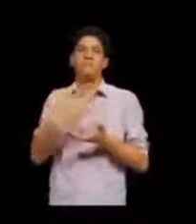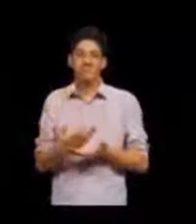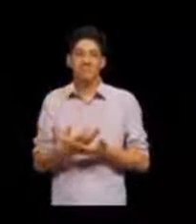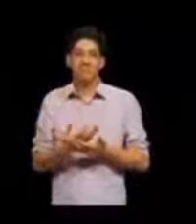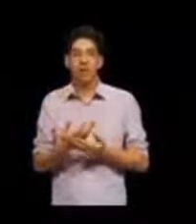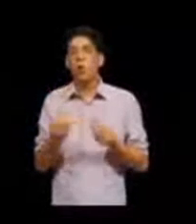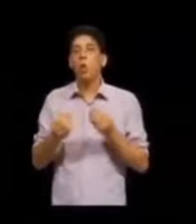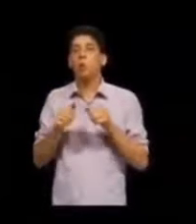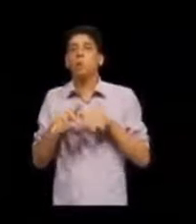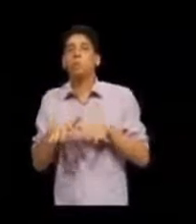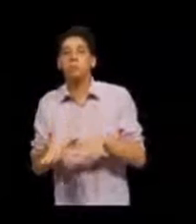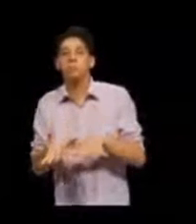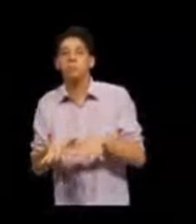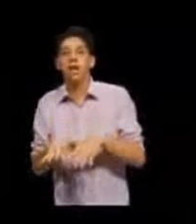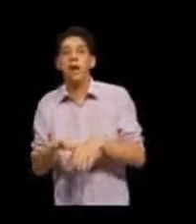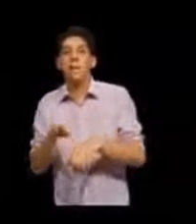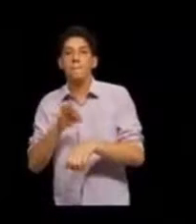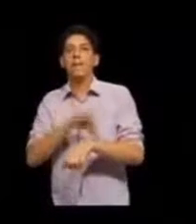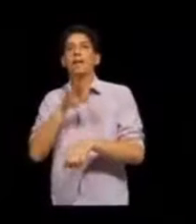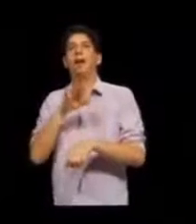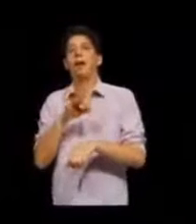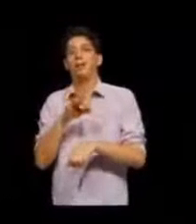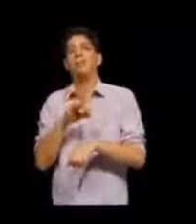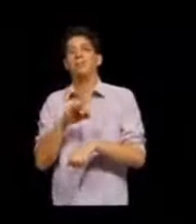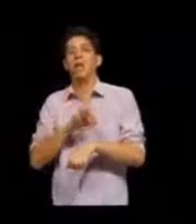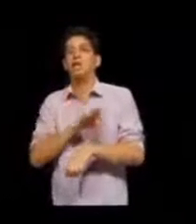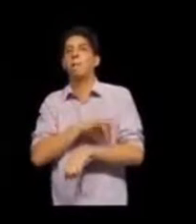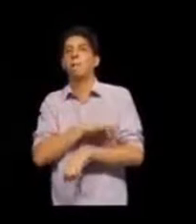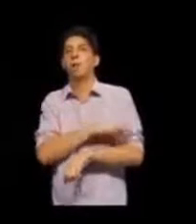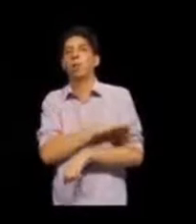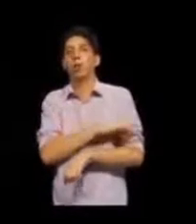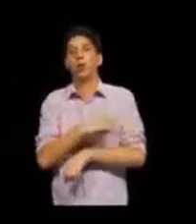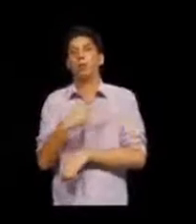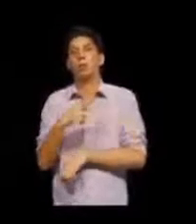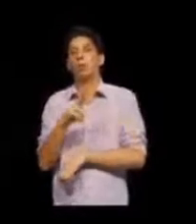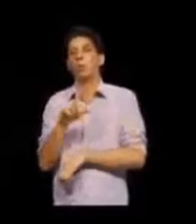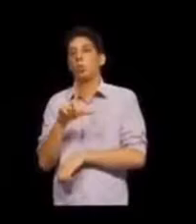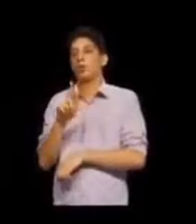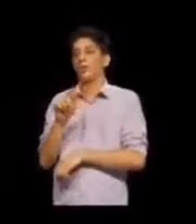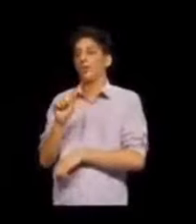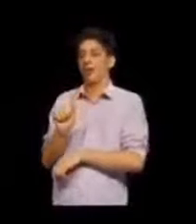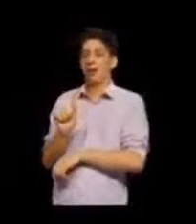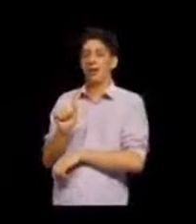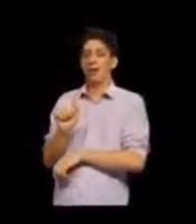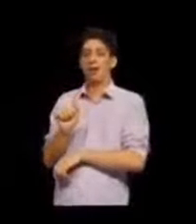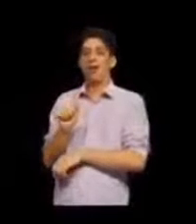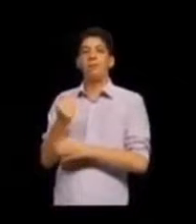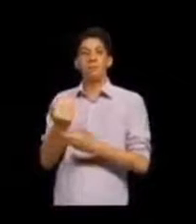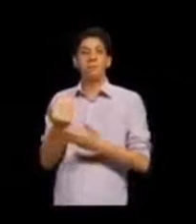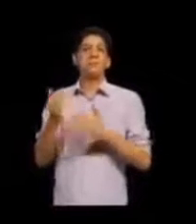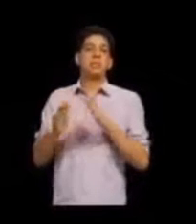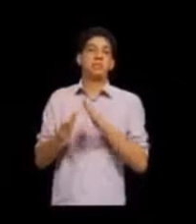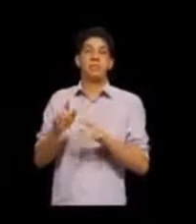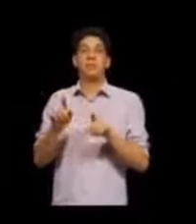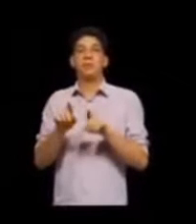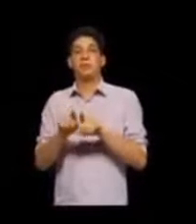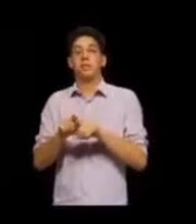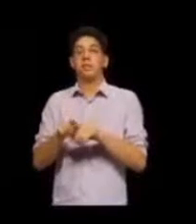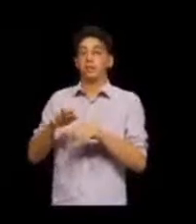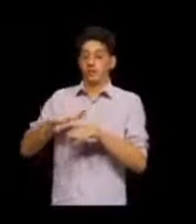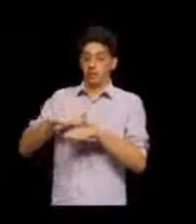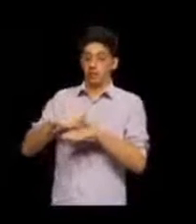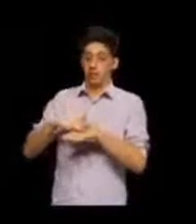picada da pulga, que é o vetor, né? Que ela tem que estar infectada e, dependendo da peste, se